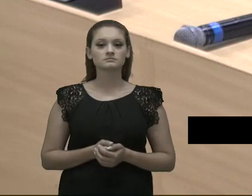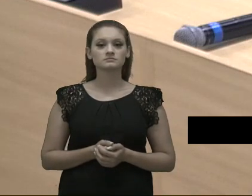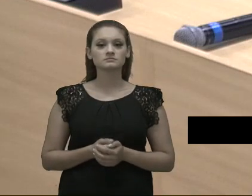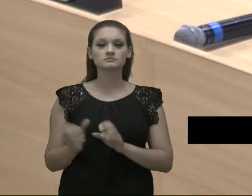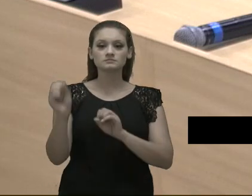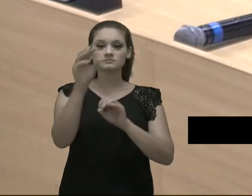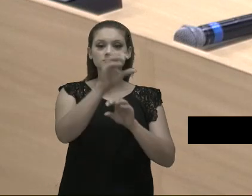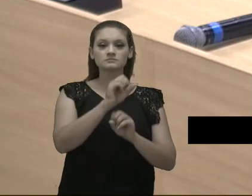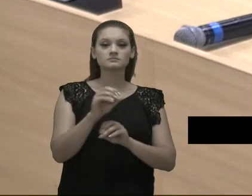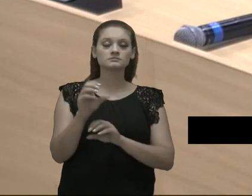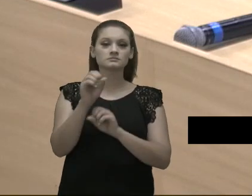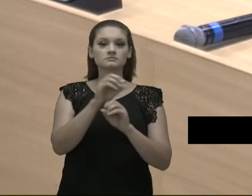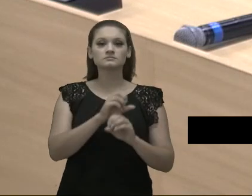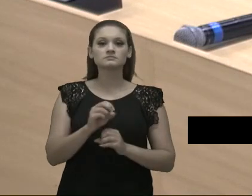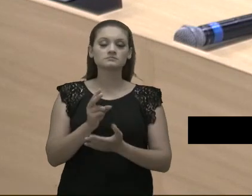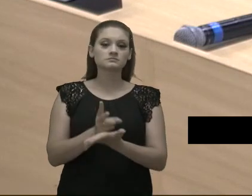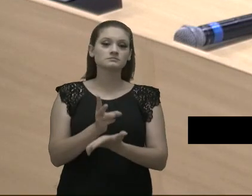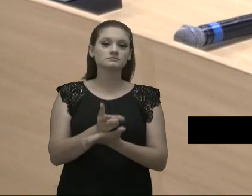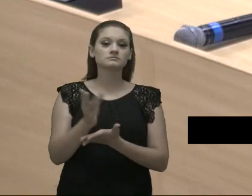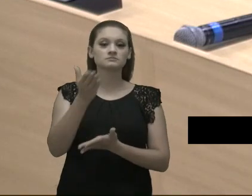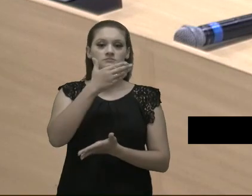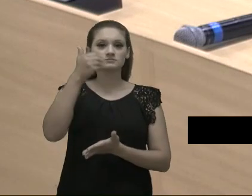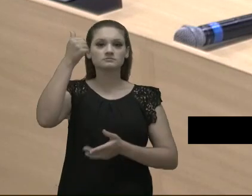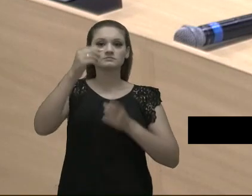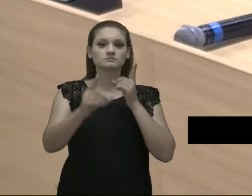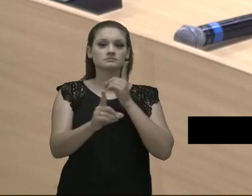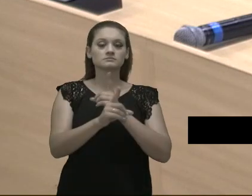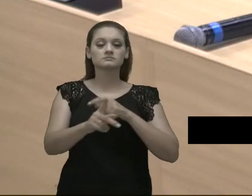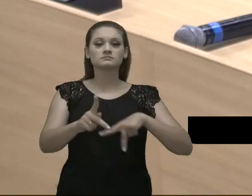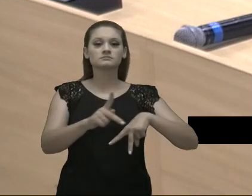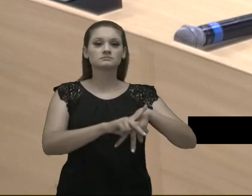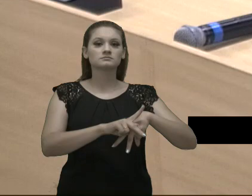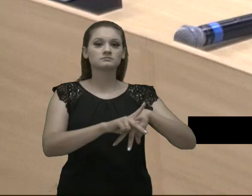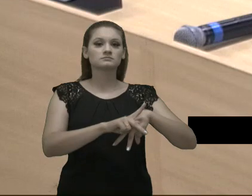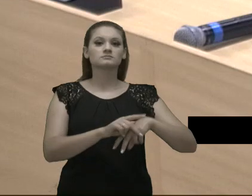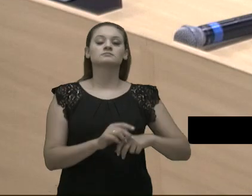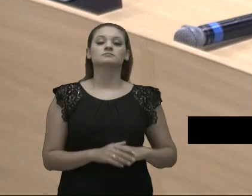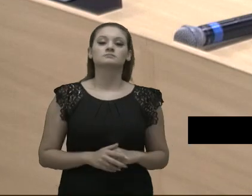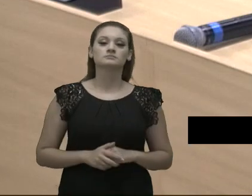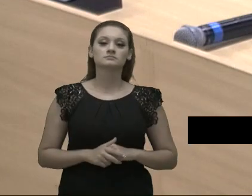educação continuada para o melhor atendimento do paciente.